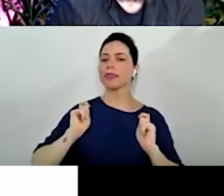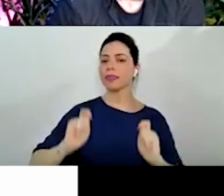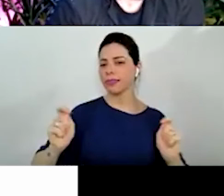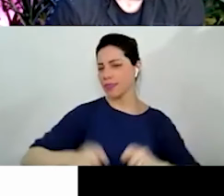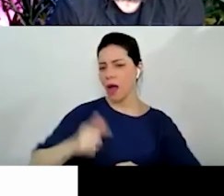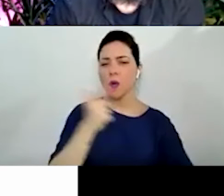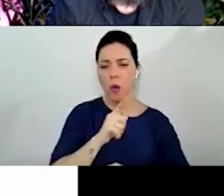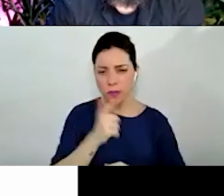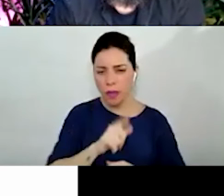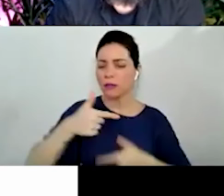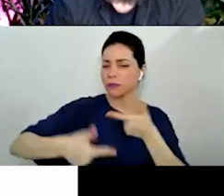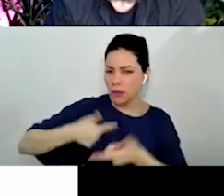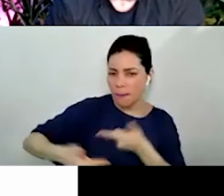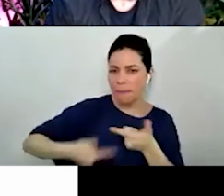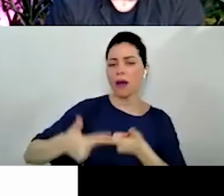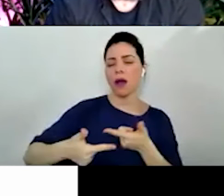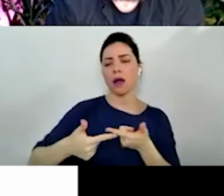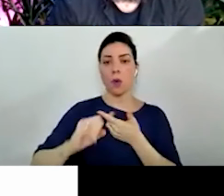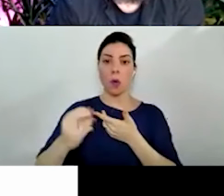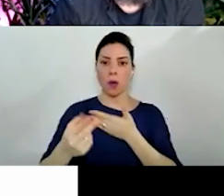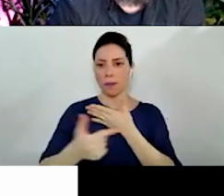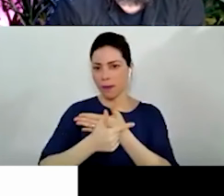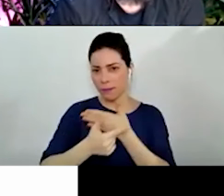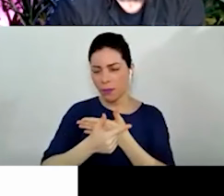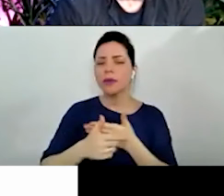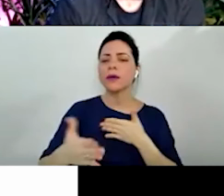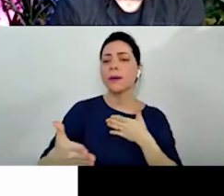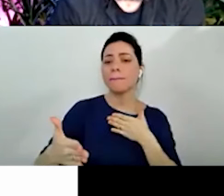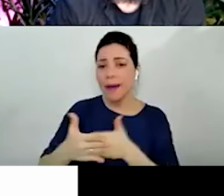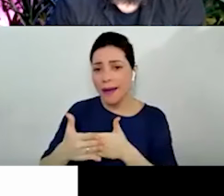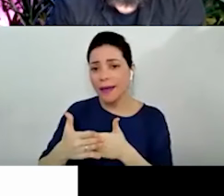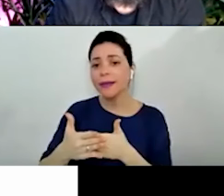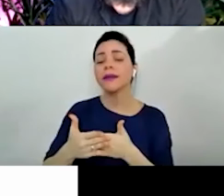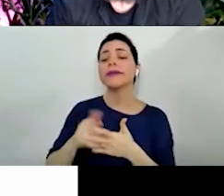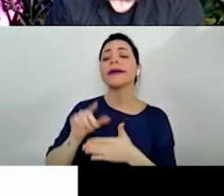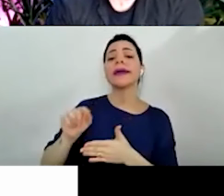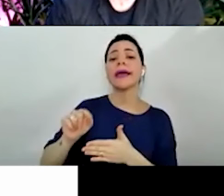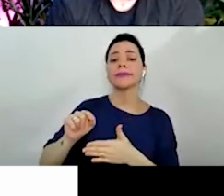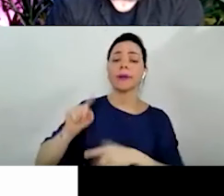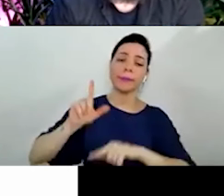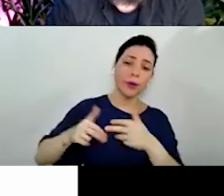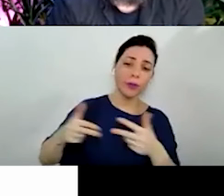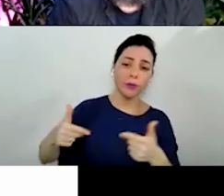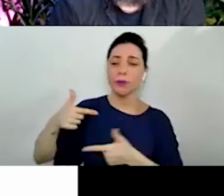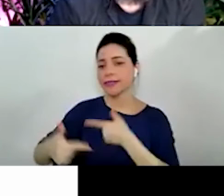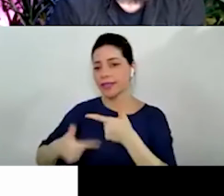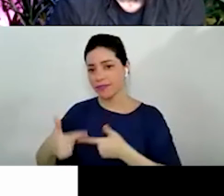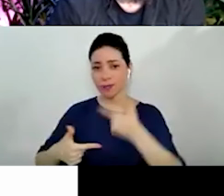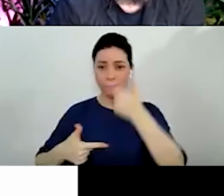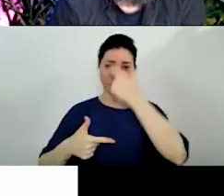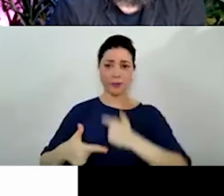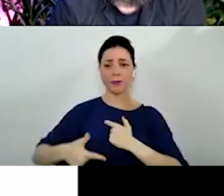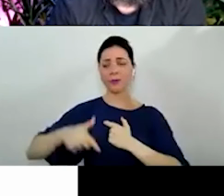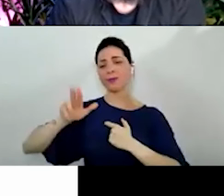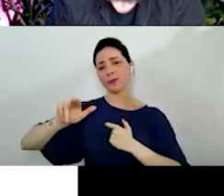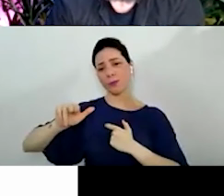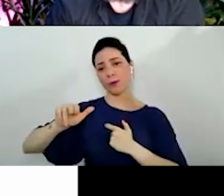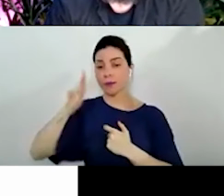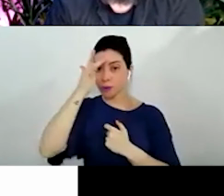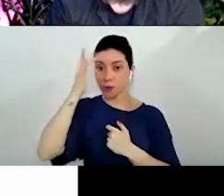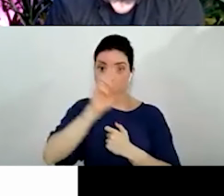função a barreira ela sempre vai ser criada pelo produtor serviço nunca é a pessoa a se o usuário não consegue